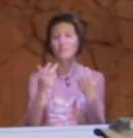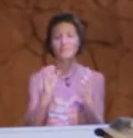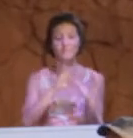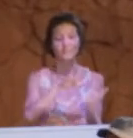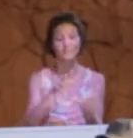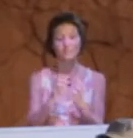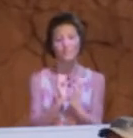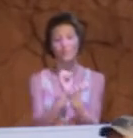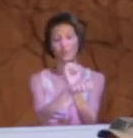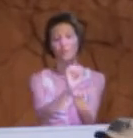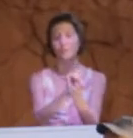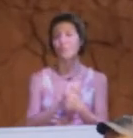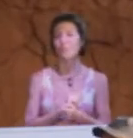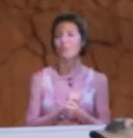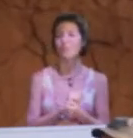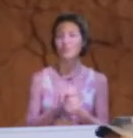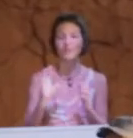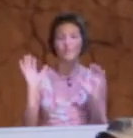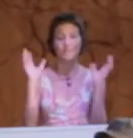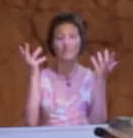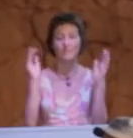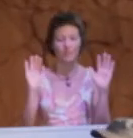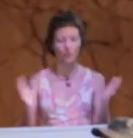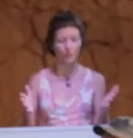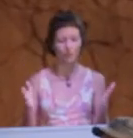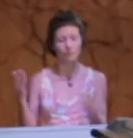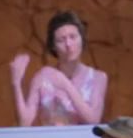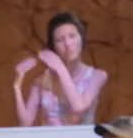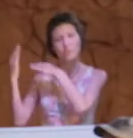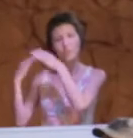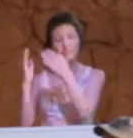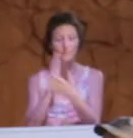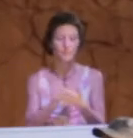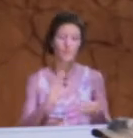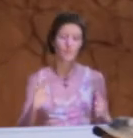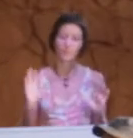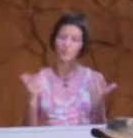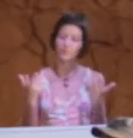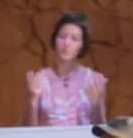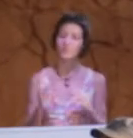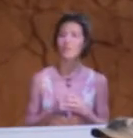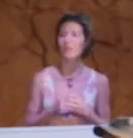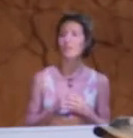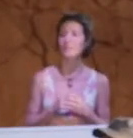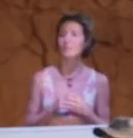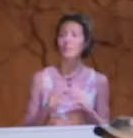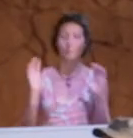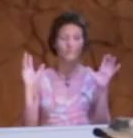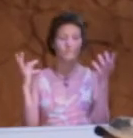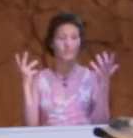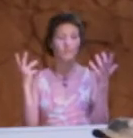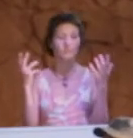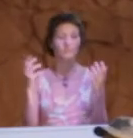não acontece lá, a festa vai acontecer agora. Eu disse, realmente, é um povo vivo. Povo que festeja é um povo vivo. Porque na festa,